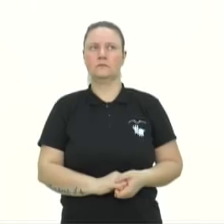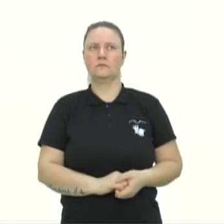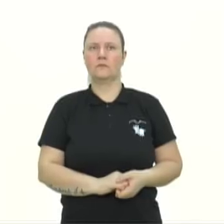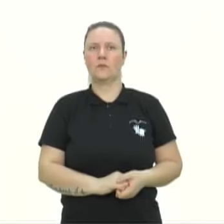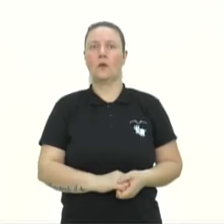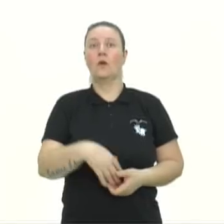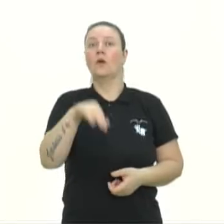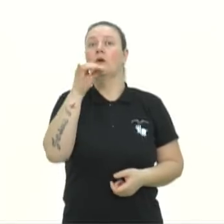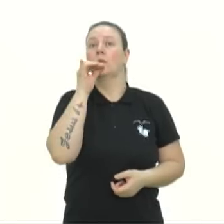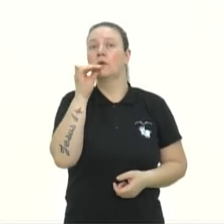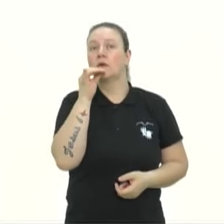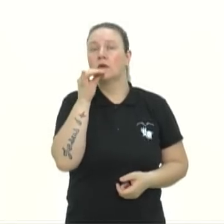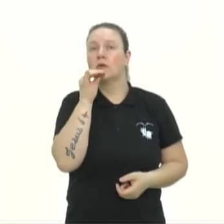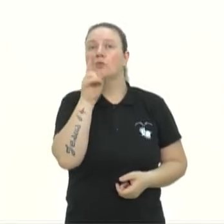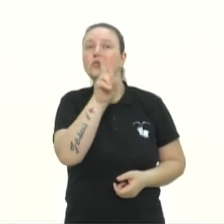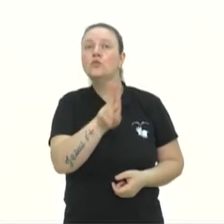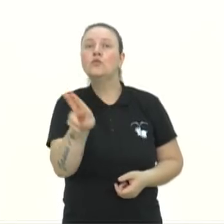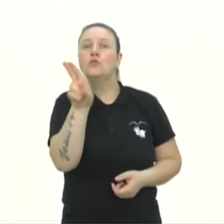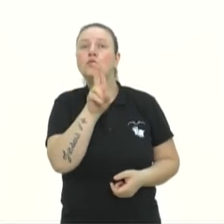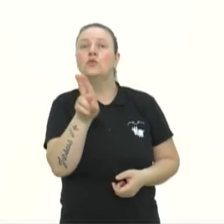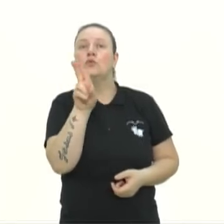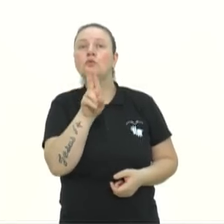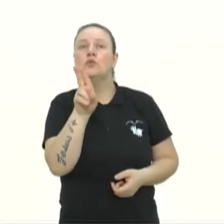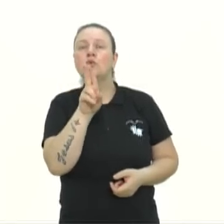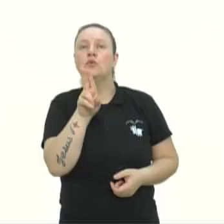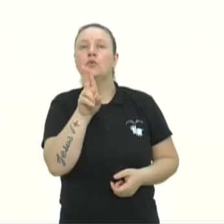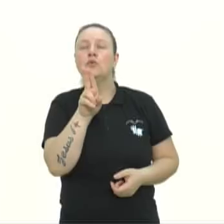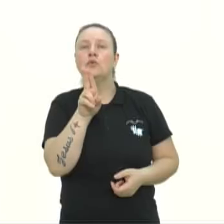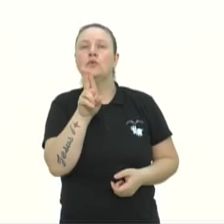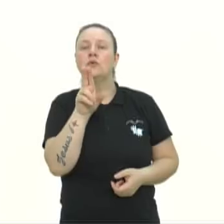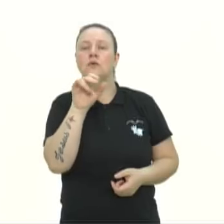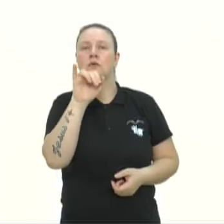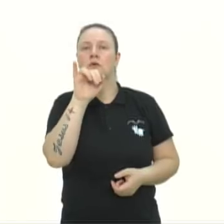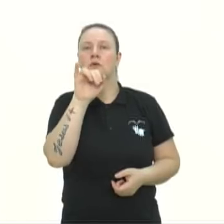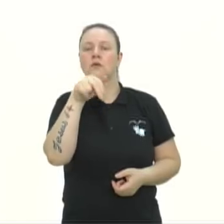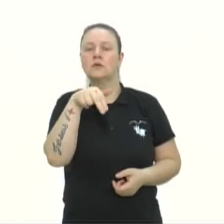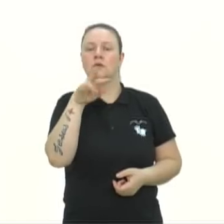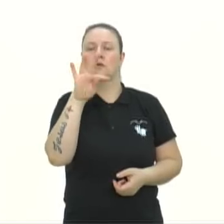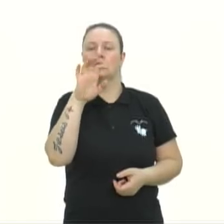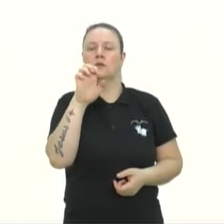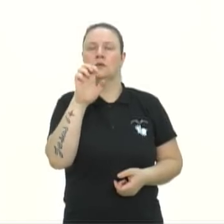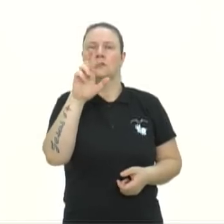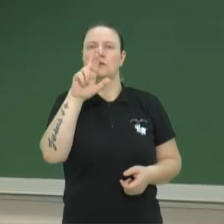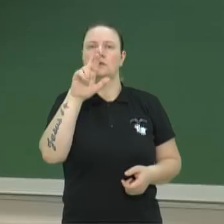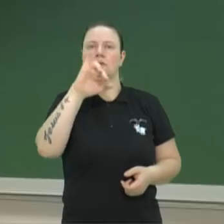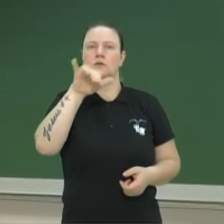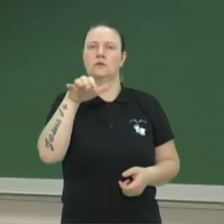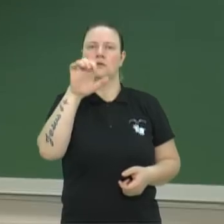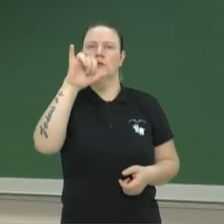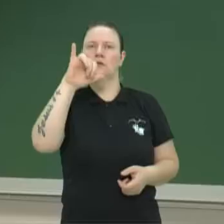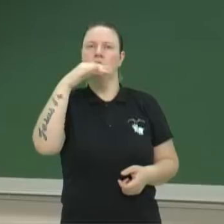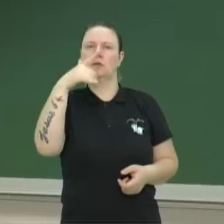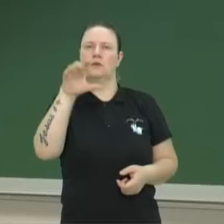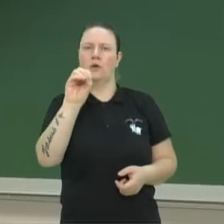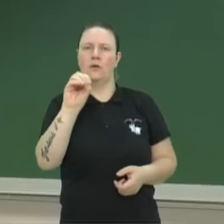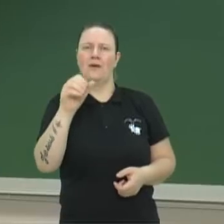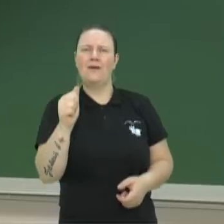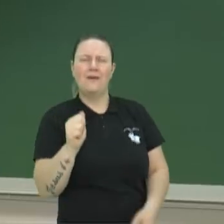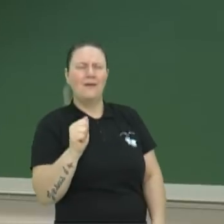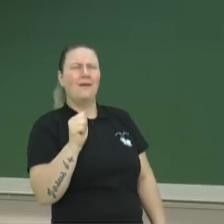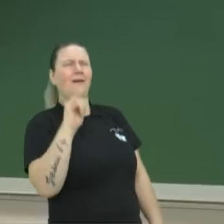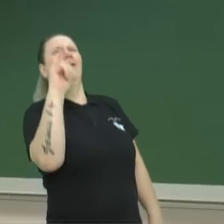Por exemplo, ali o uso das interjeições, né? Aqui nós tivemos o uso da interjeição ai, né?